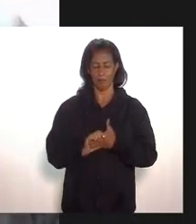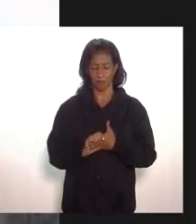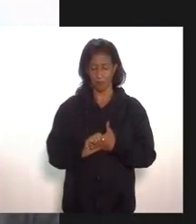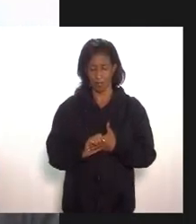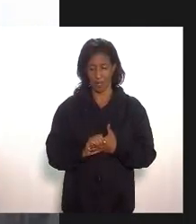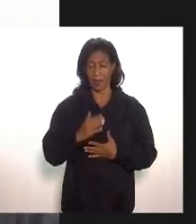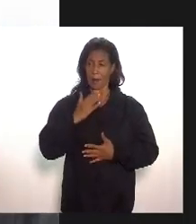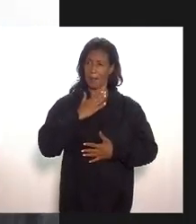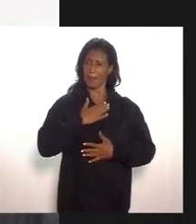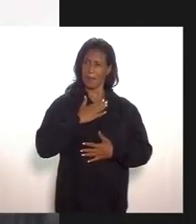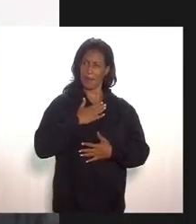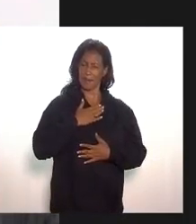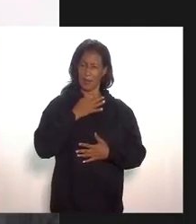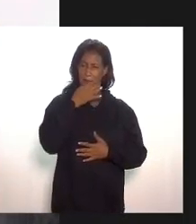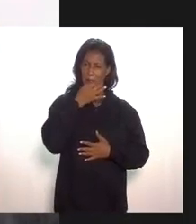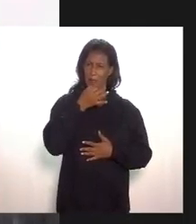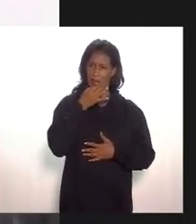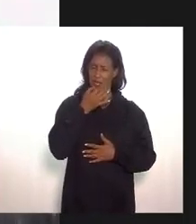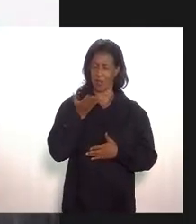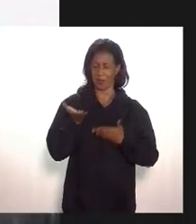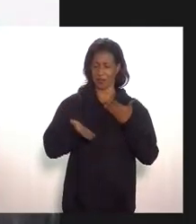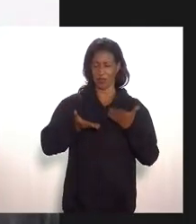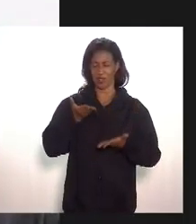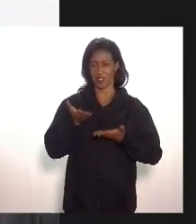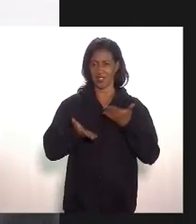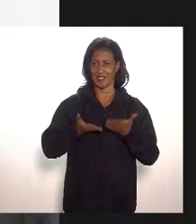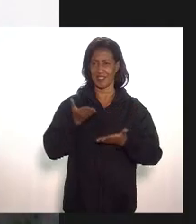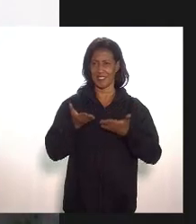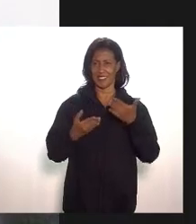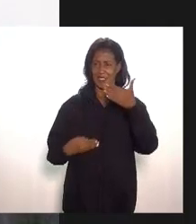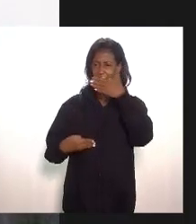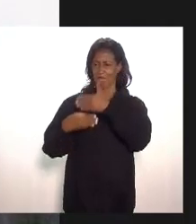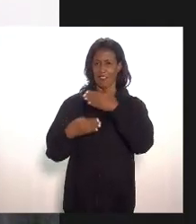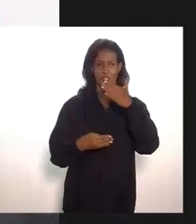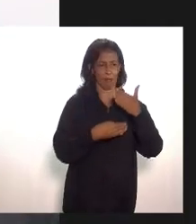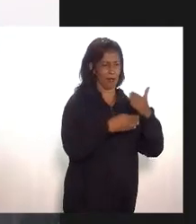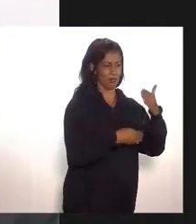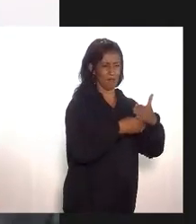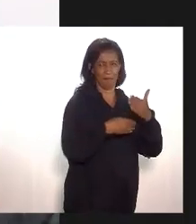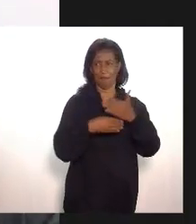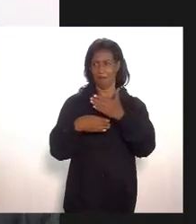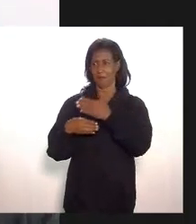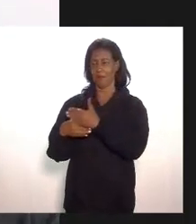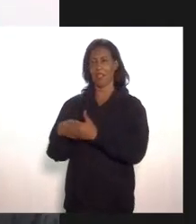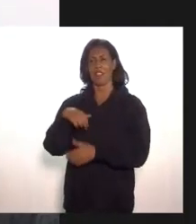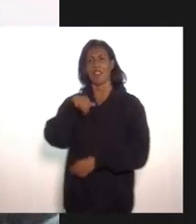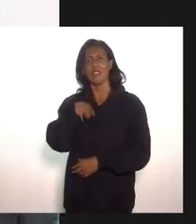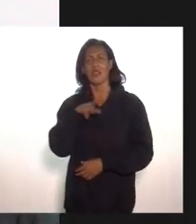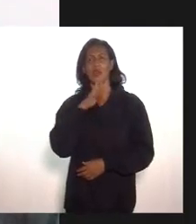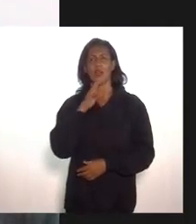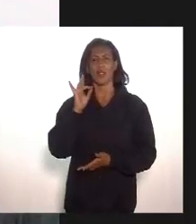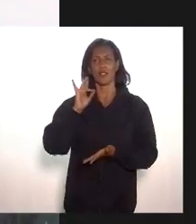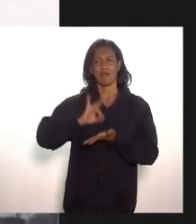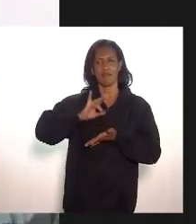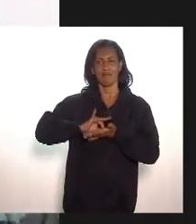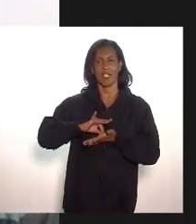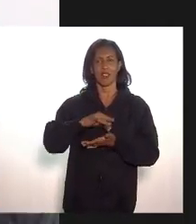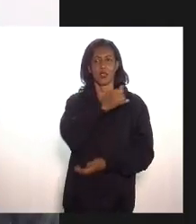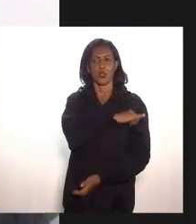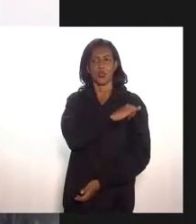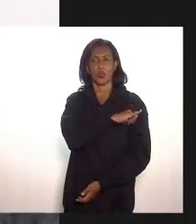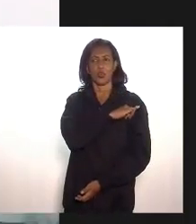favela e querer tratar de medidas restritivas. Quem conhece a realidade da cidade do Rio de Janeiro e, principalmente, da